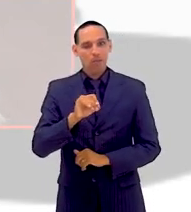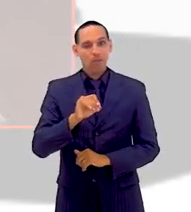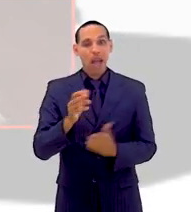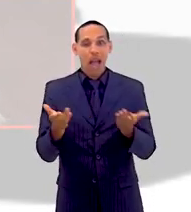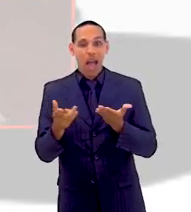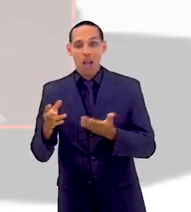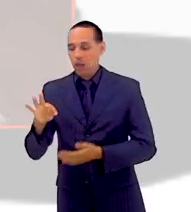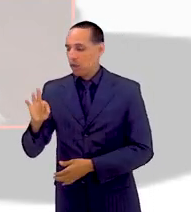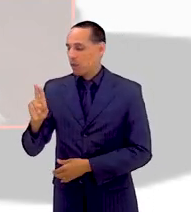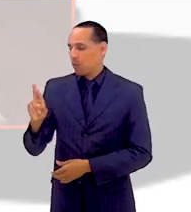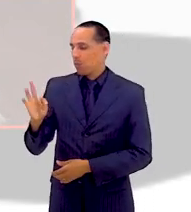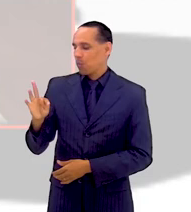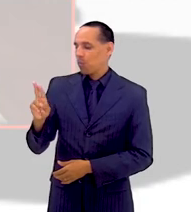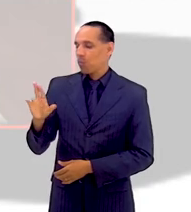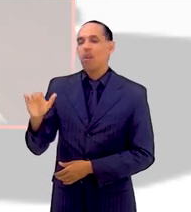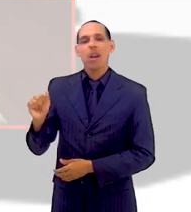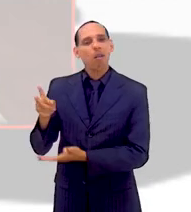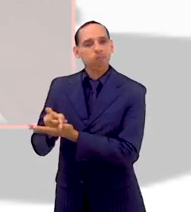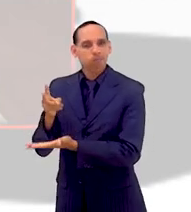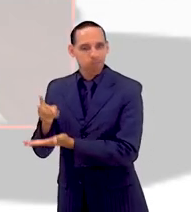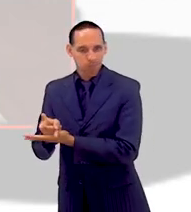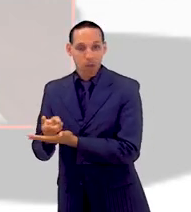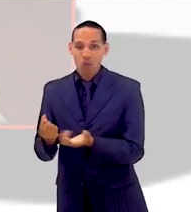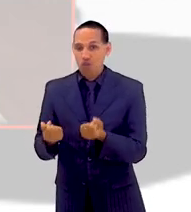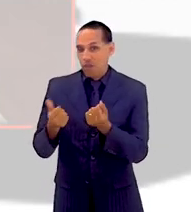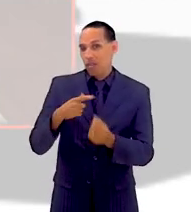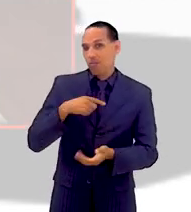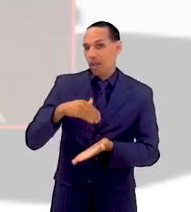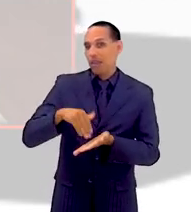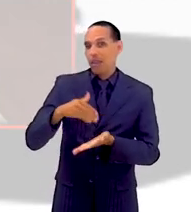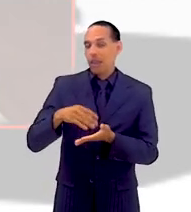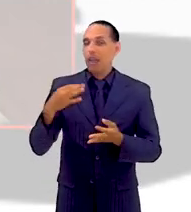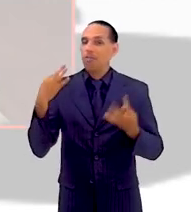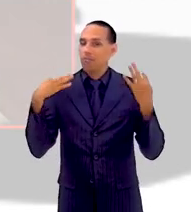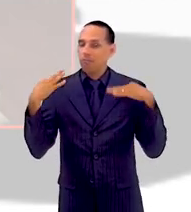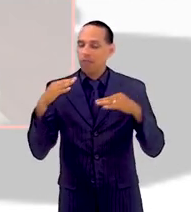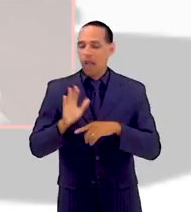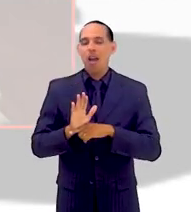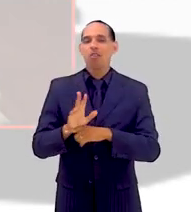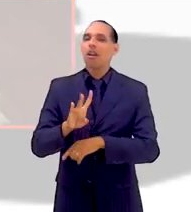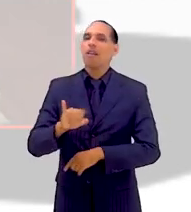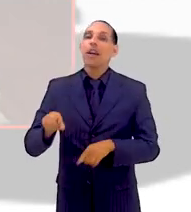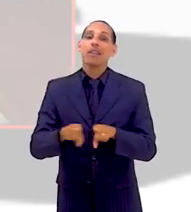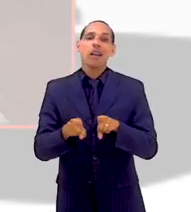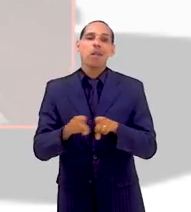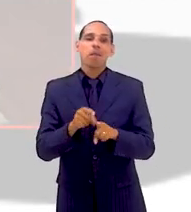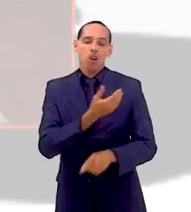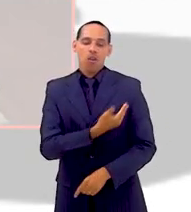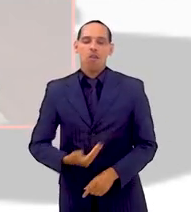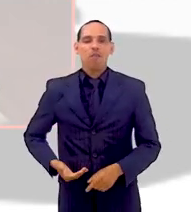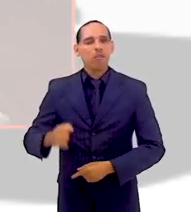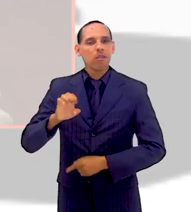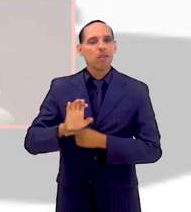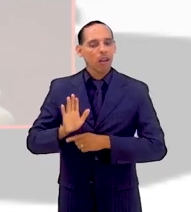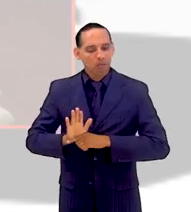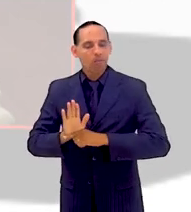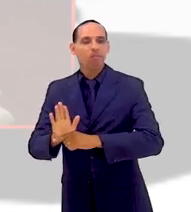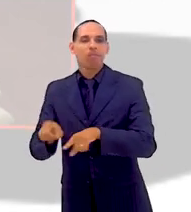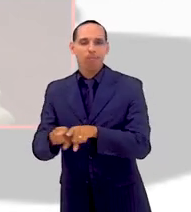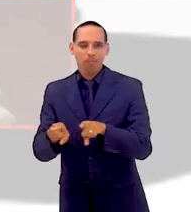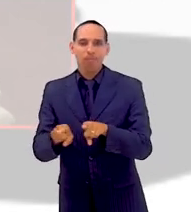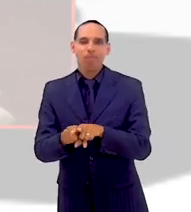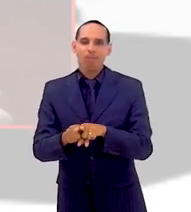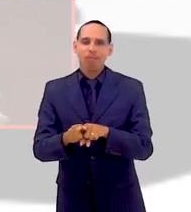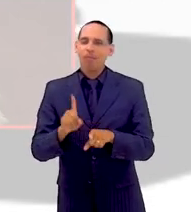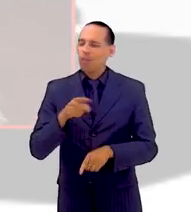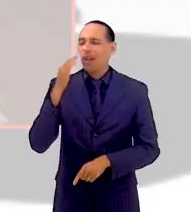continuidade do Tutuca com recurso da Secretaria de Turismo e o empenho do governo do Estado em uma das vocações